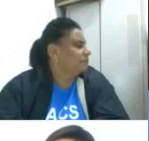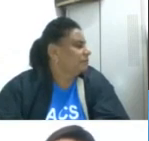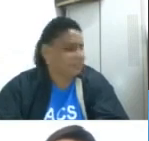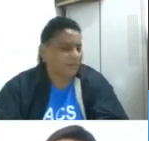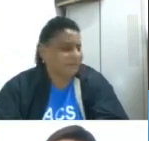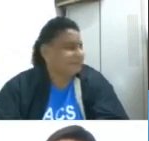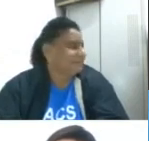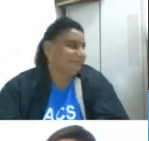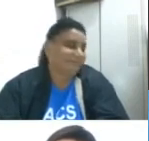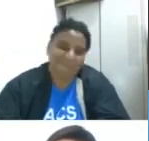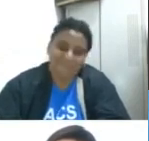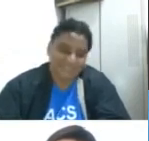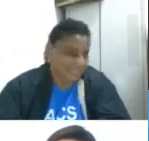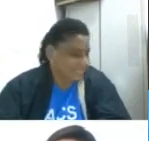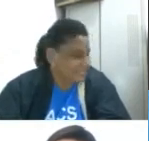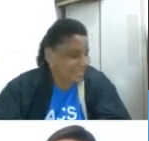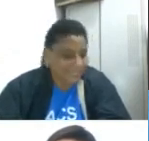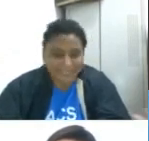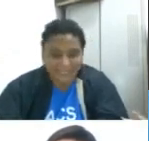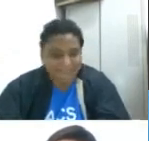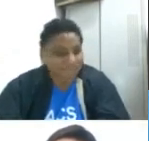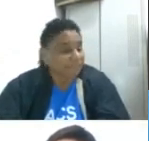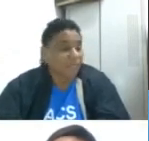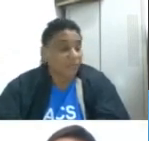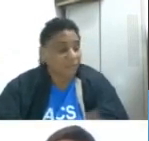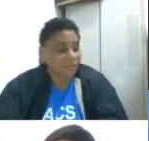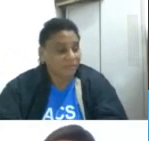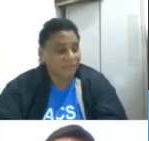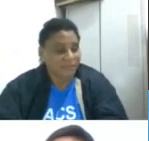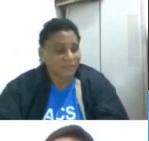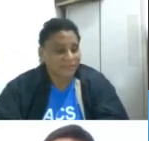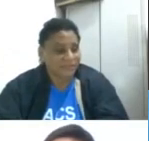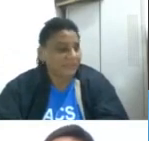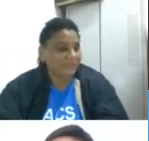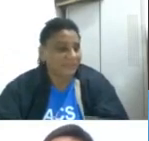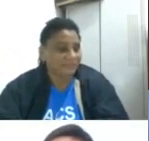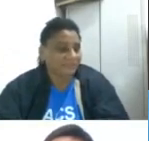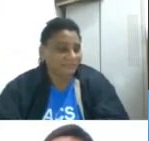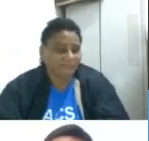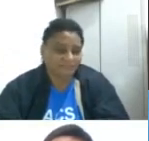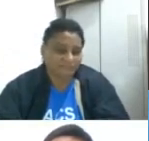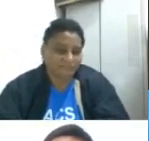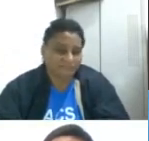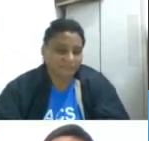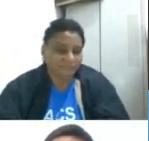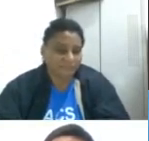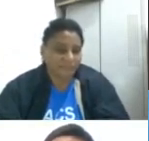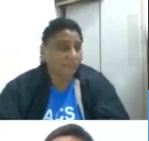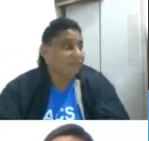que é uma coisa meio que você vai ter que ir vendo como é que você conquista eu acho que